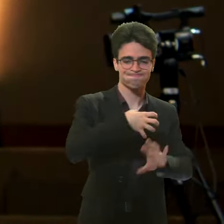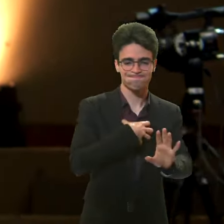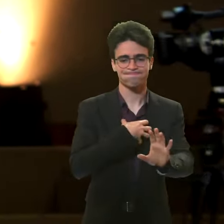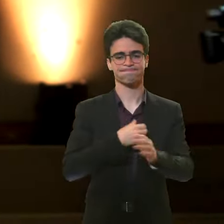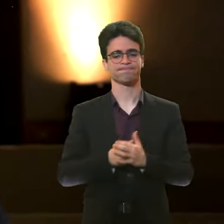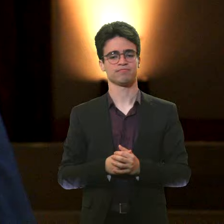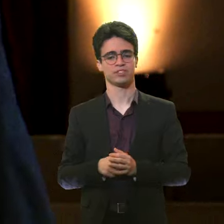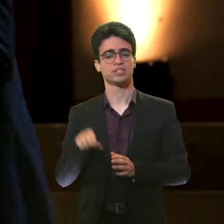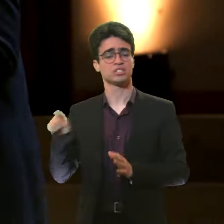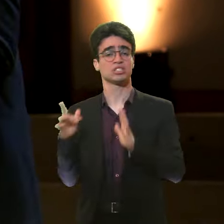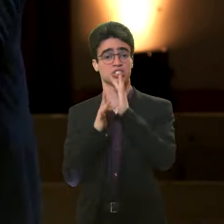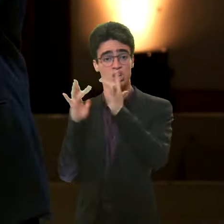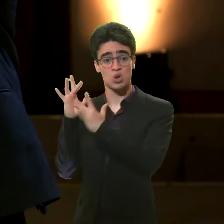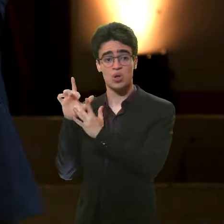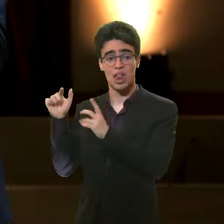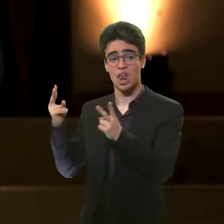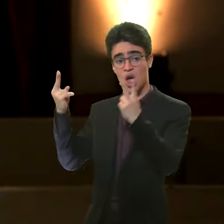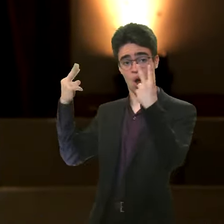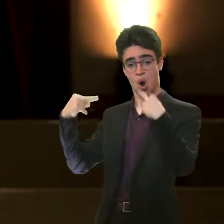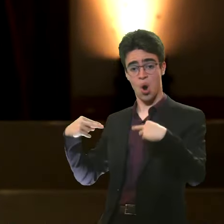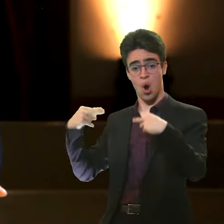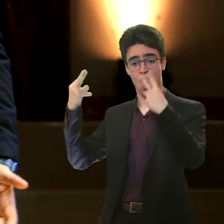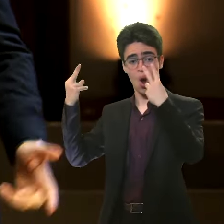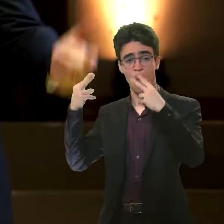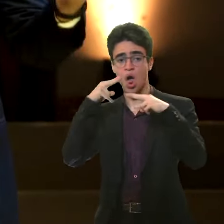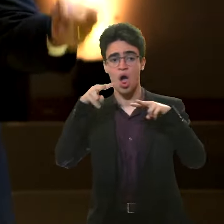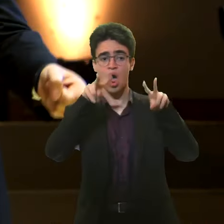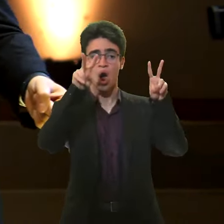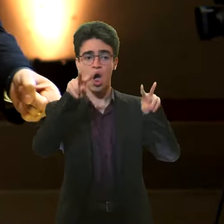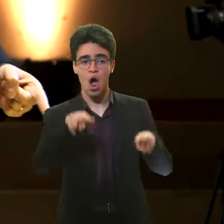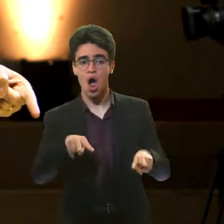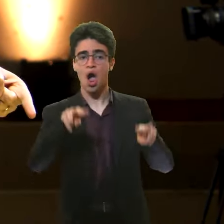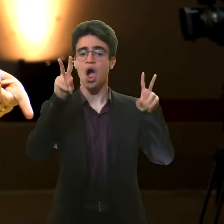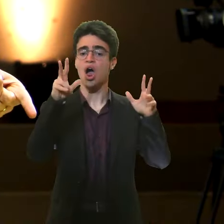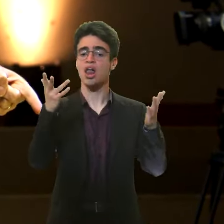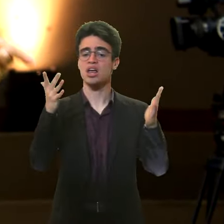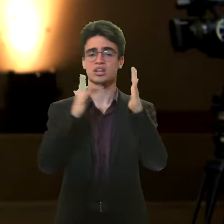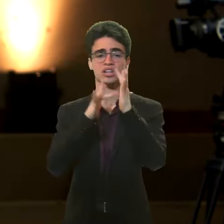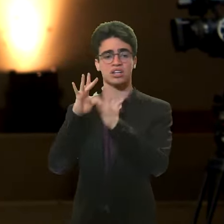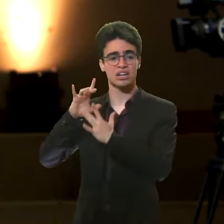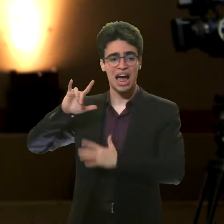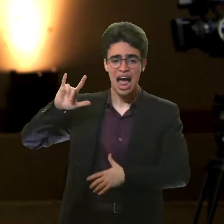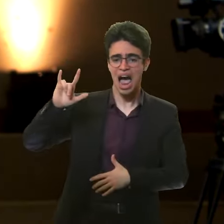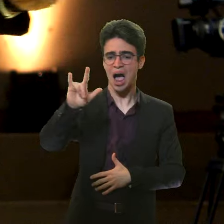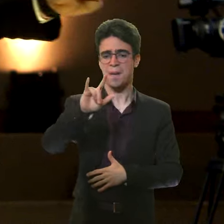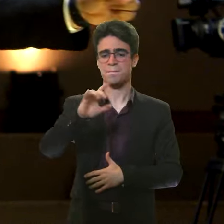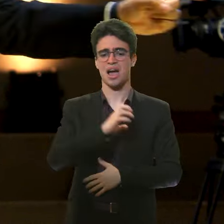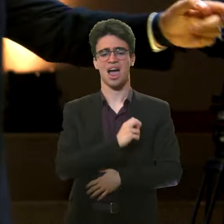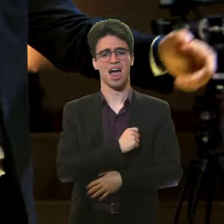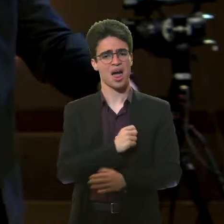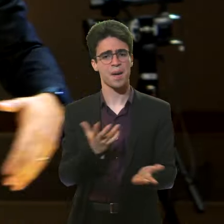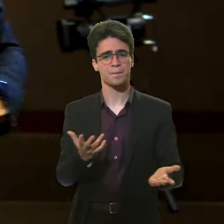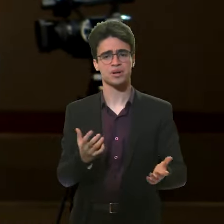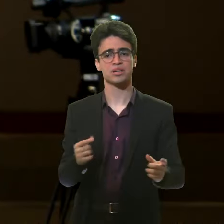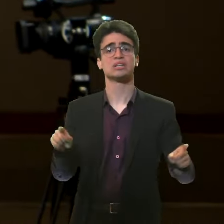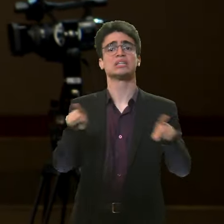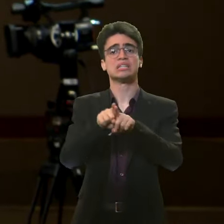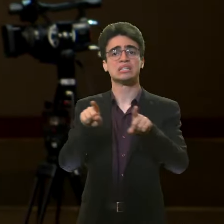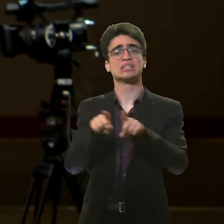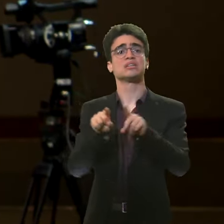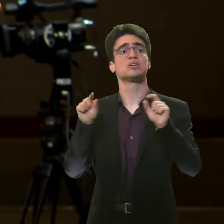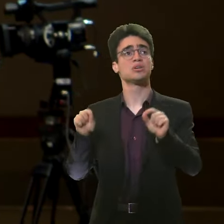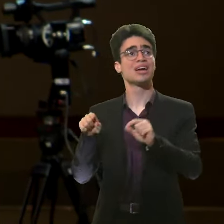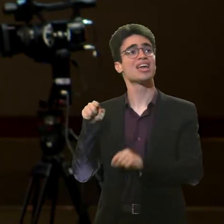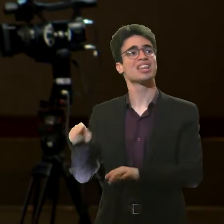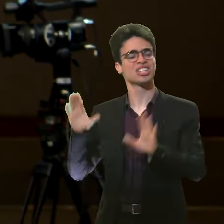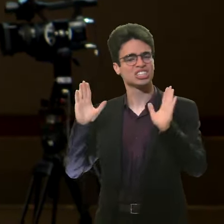que olha para mim, para você, e nos ama, e assim como várias vezes nos evangelhos, ele foi movido